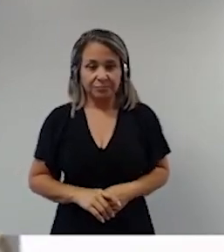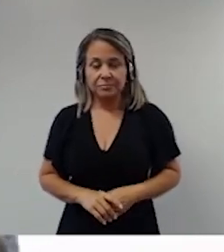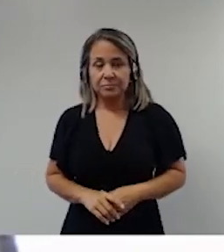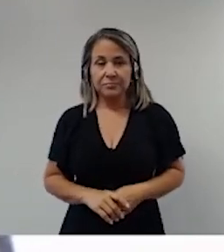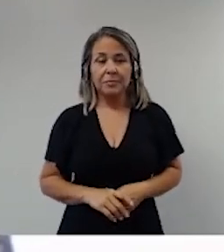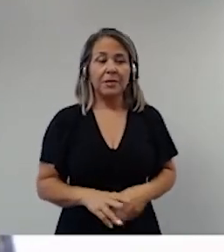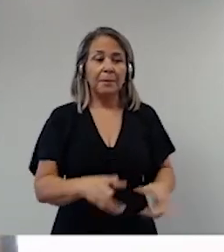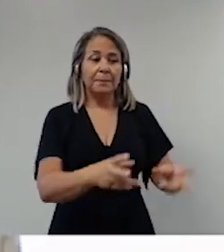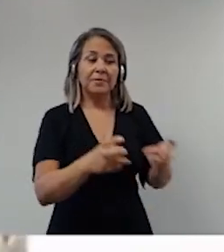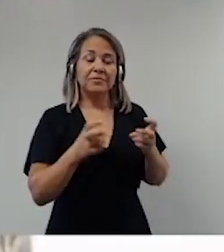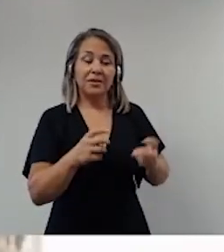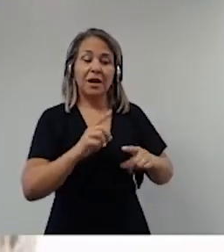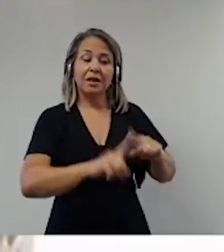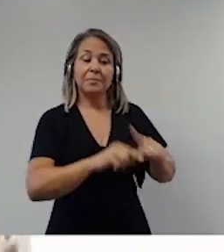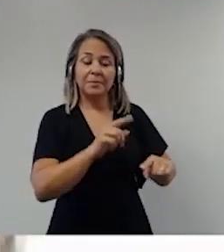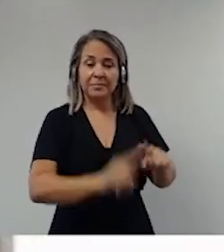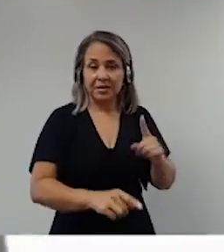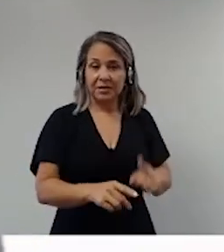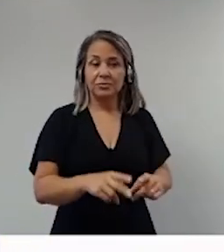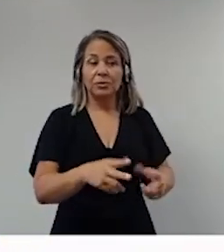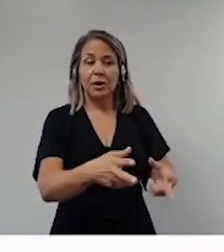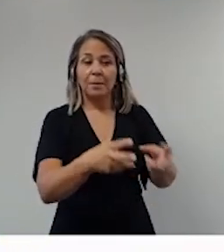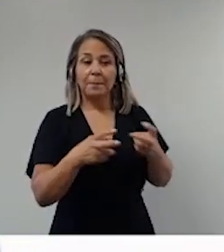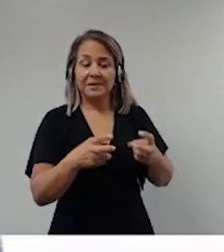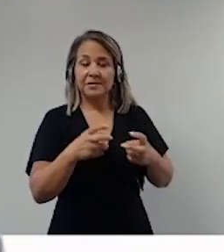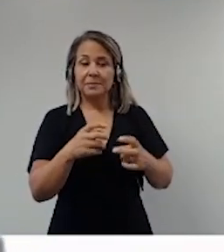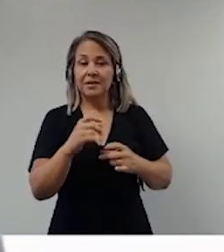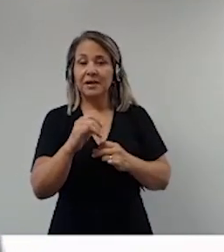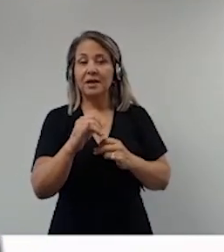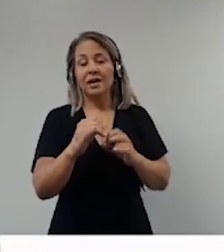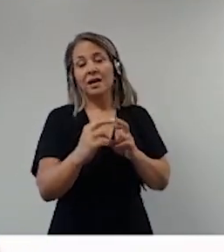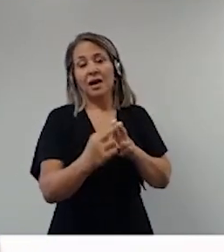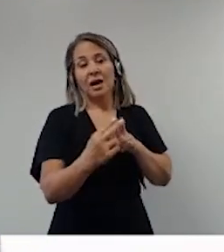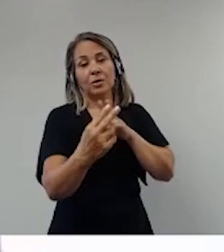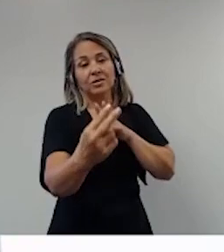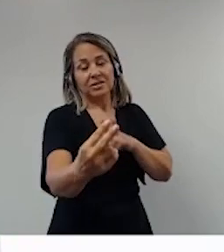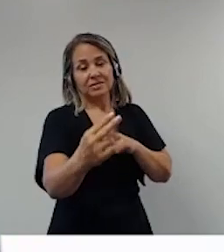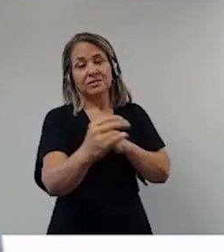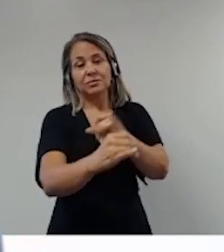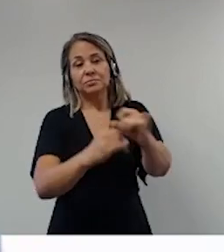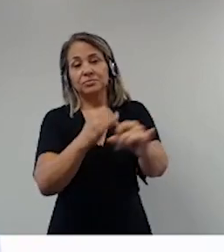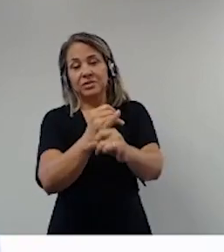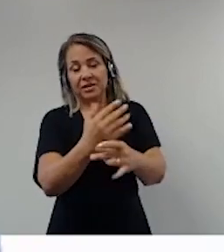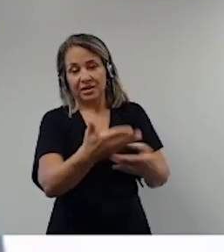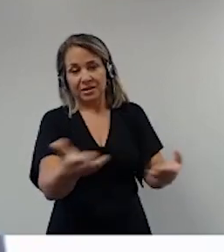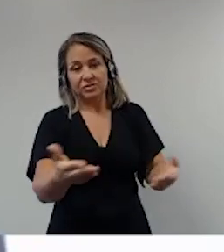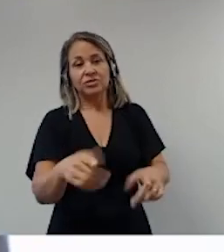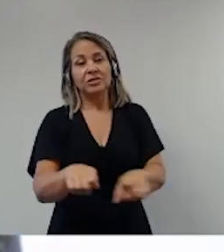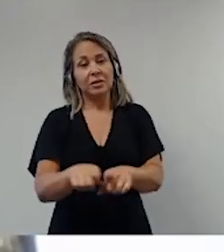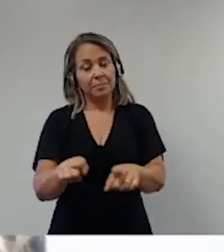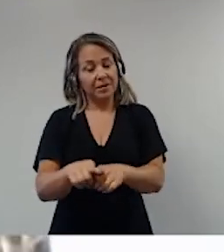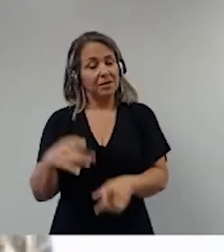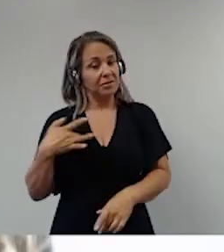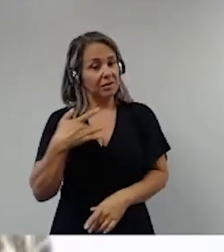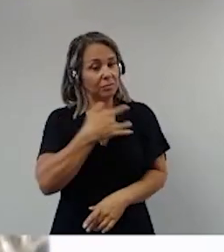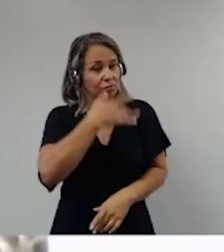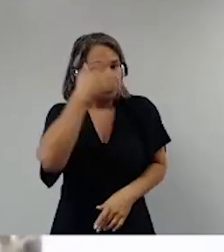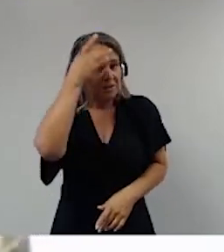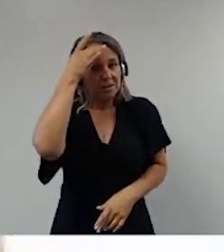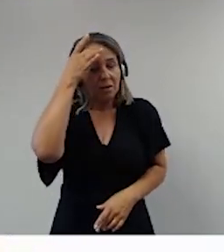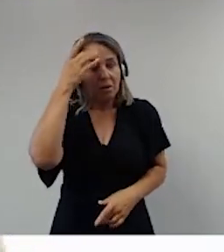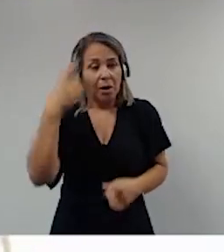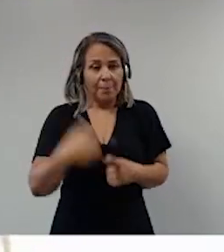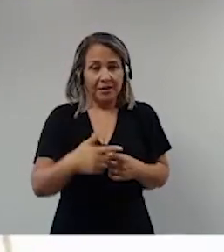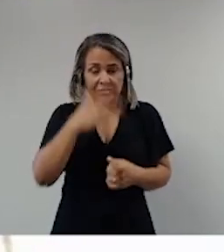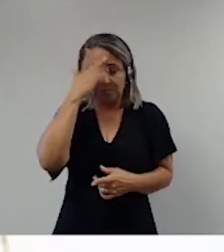Averiguar equipamento, averiguar a conexão para essas pessoas, averiguar, inclusive, a saúde mental dessas pessoas, né? Porque, num primeiro momento, as